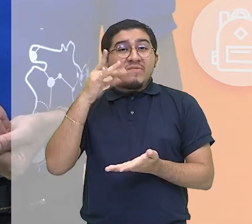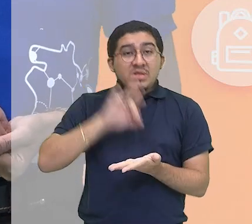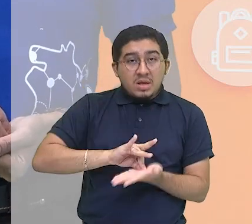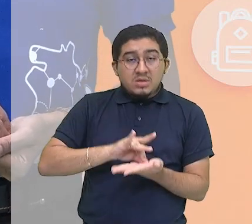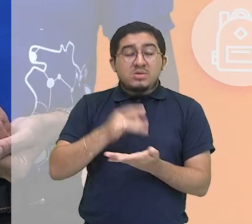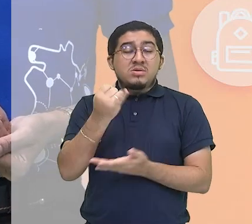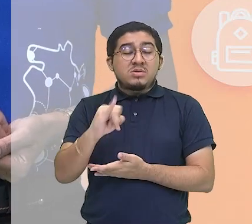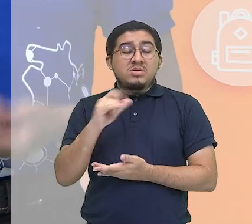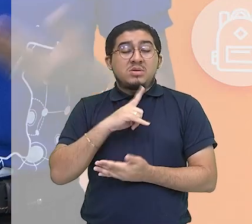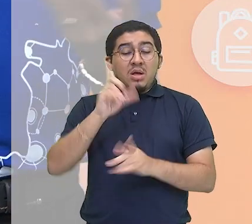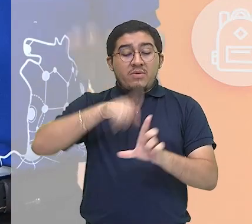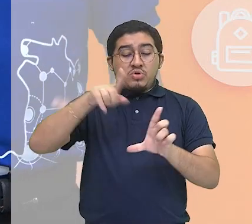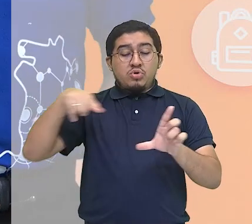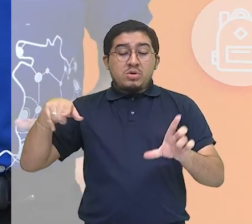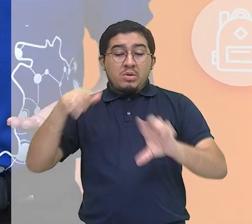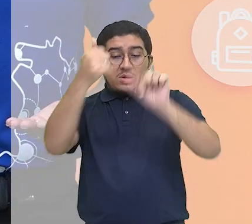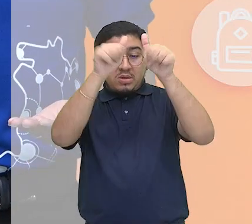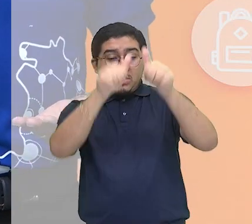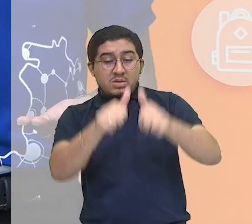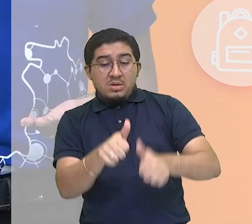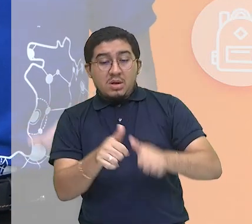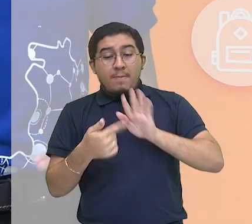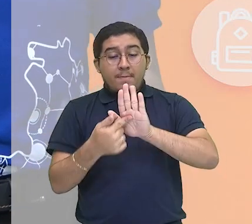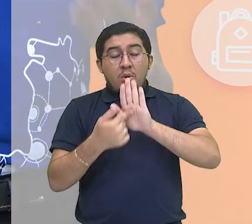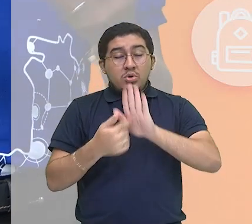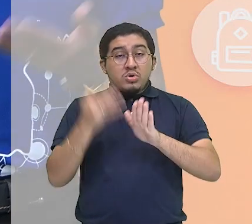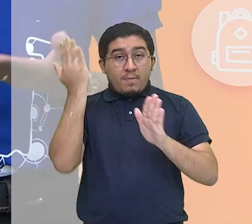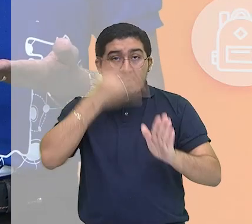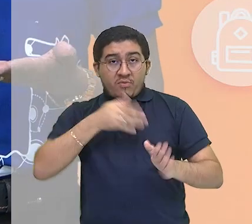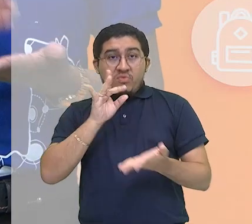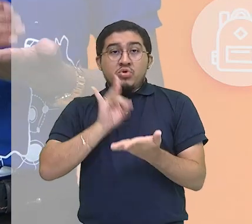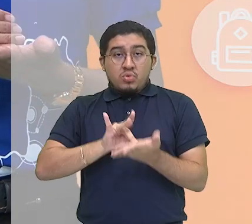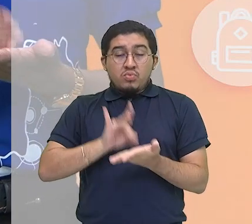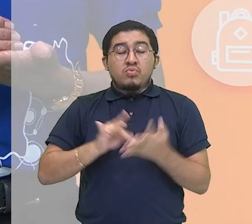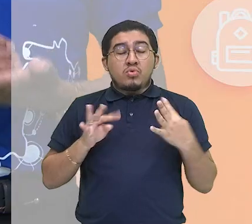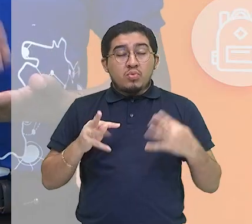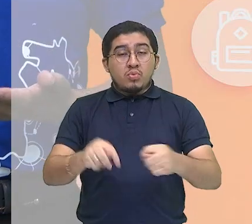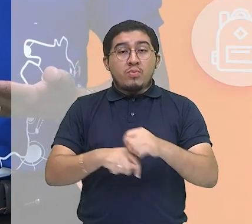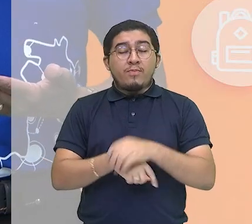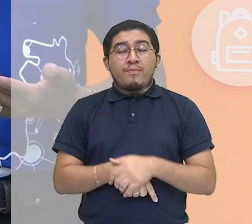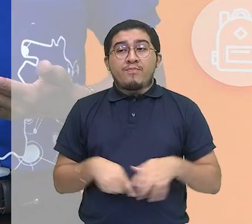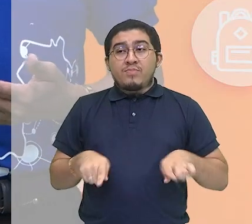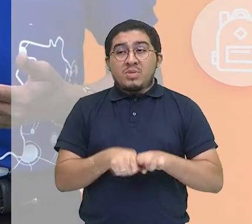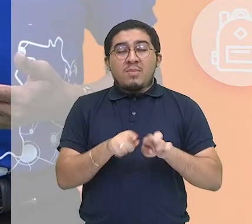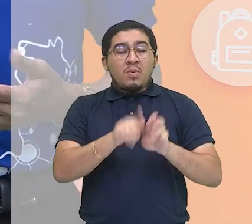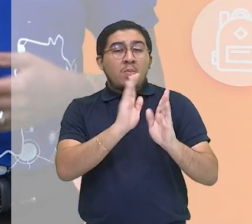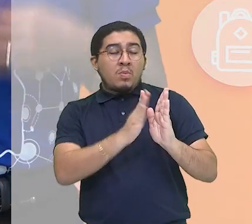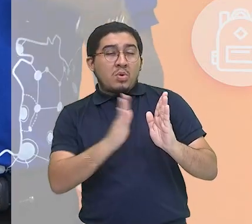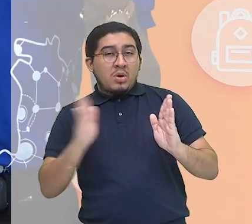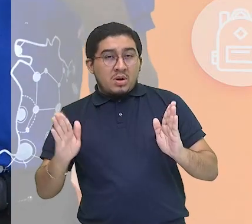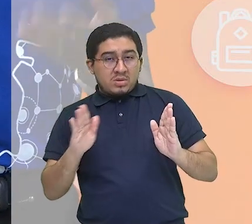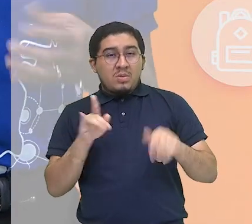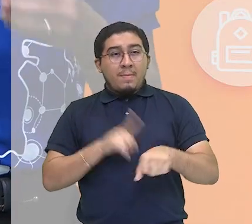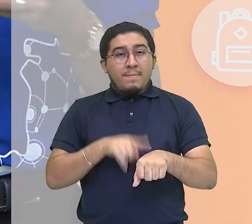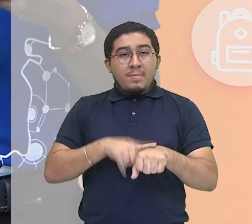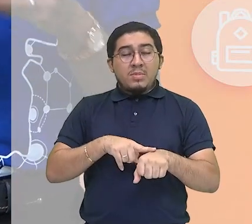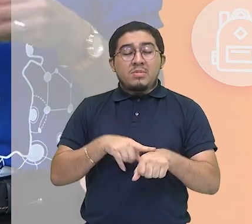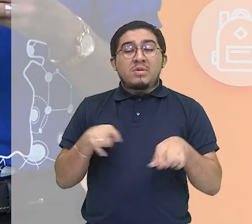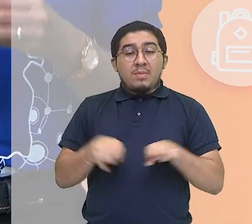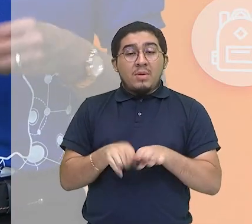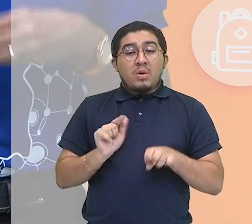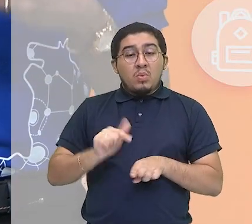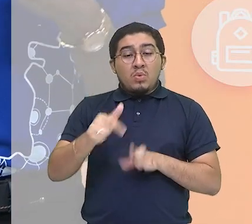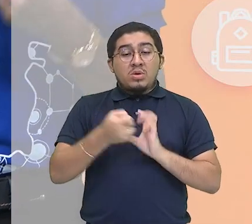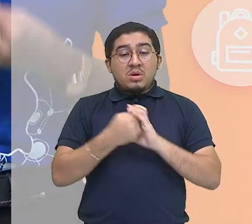base nos índices sociais apresentados. E o progresso também ao longo do tempo também é